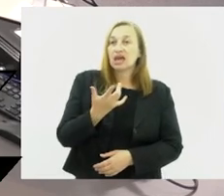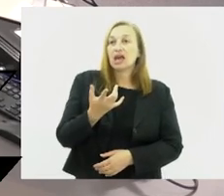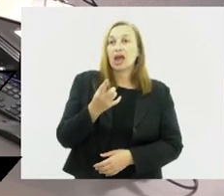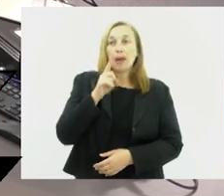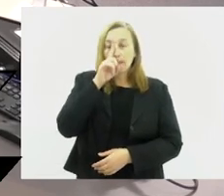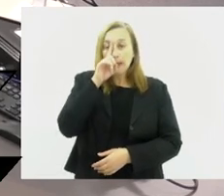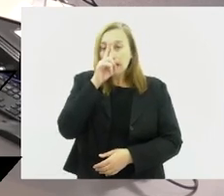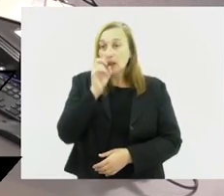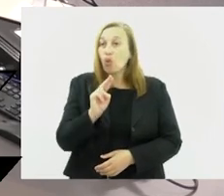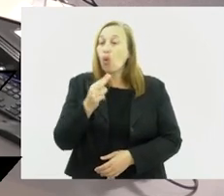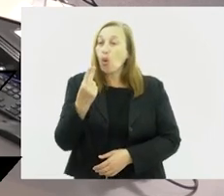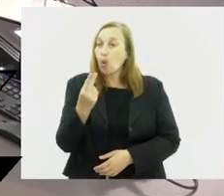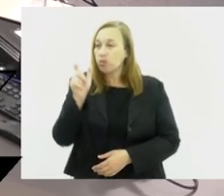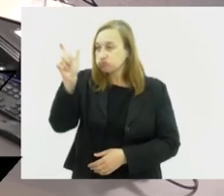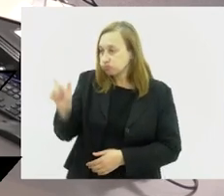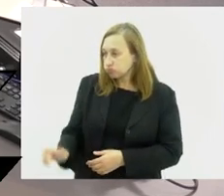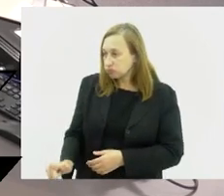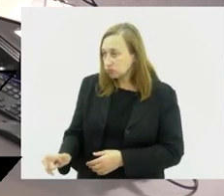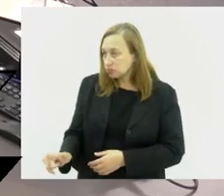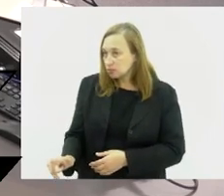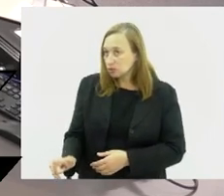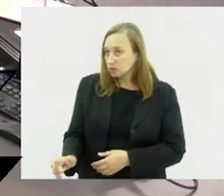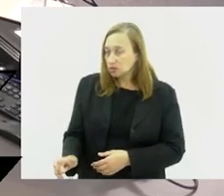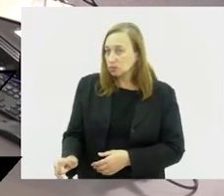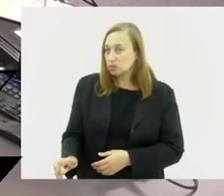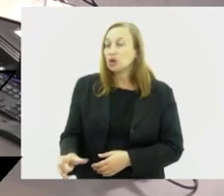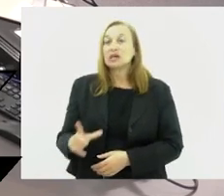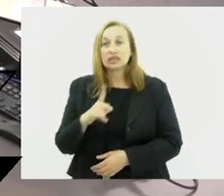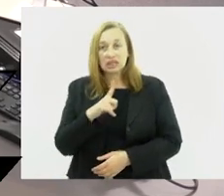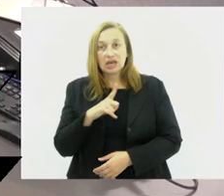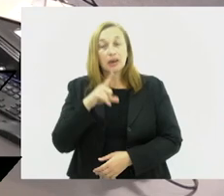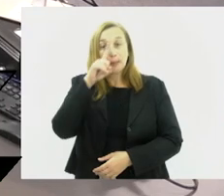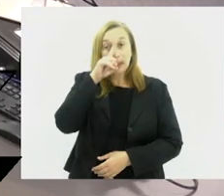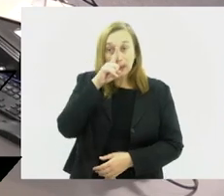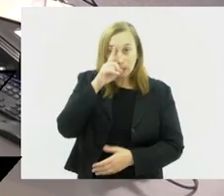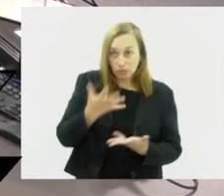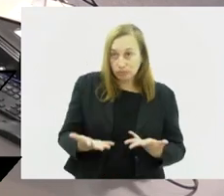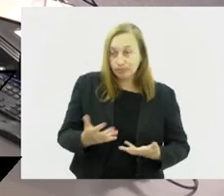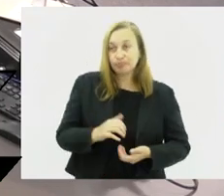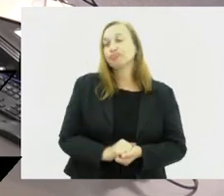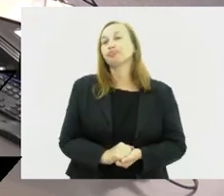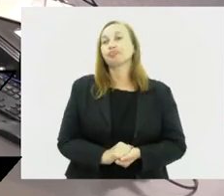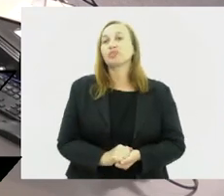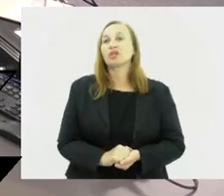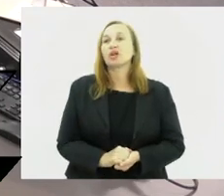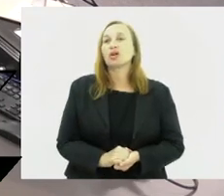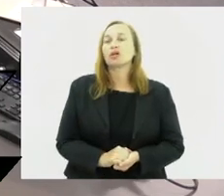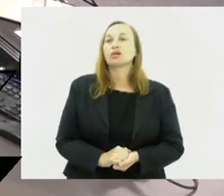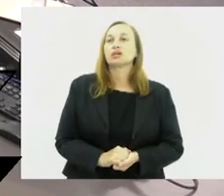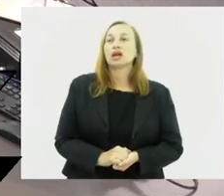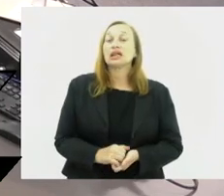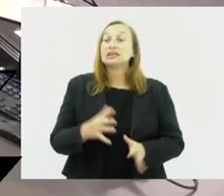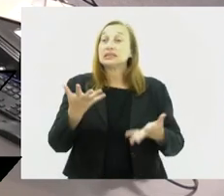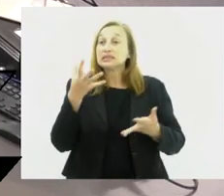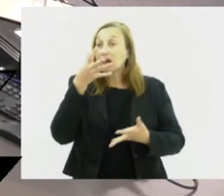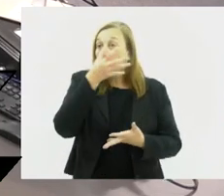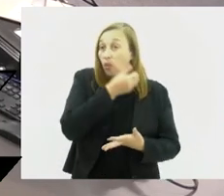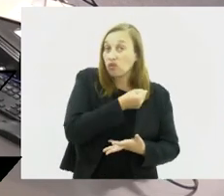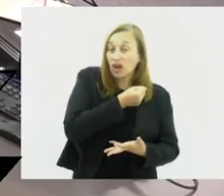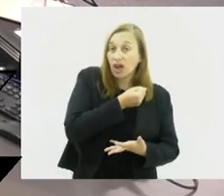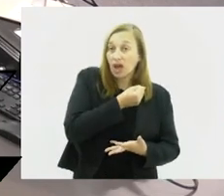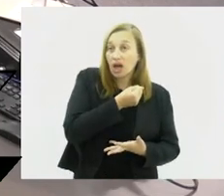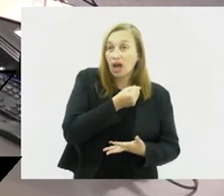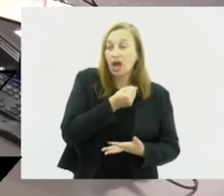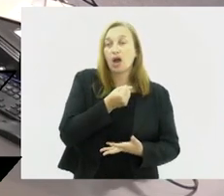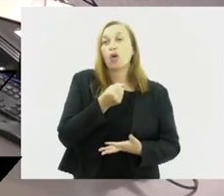eventos distintos, é o salvamento de animal e a captura de animal. A captura de animal é quando a pessoa está em risco, salvamento de animal é quando o animal está em risco, numa encosta, o gatinho na árvore, como a gente